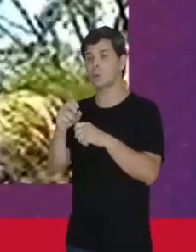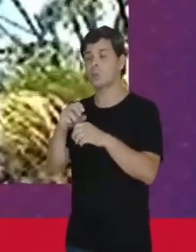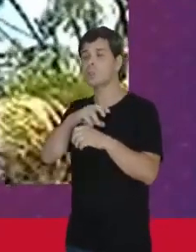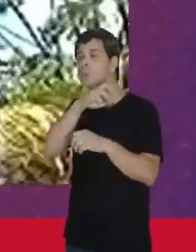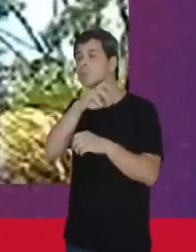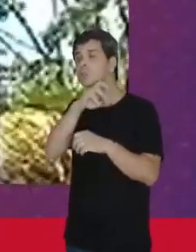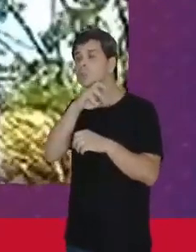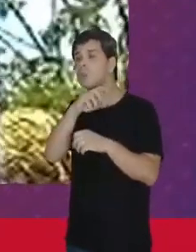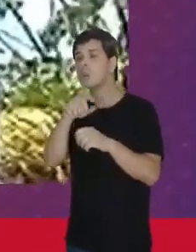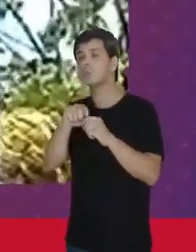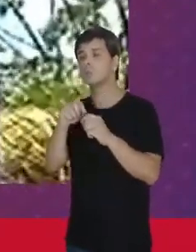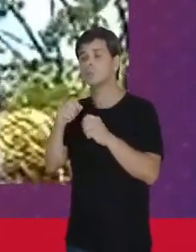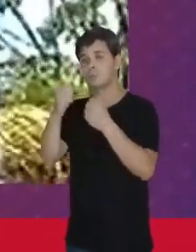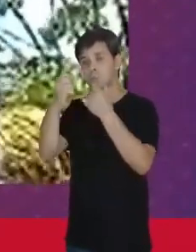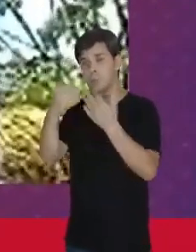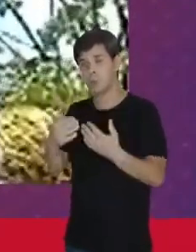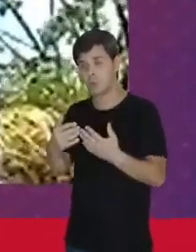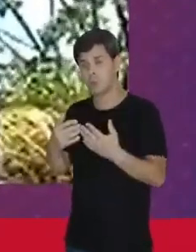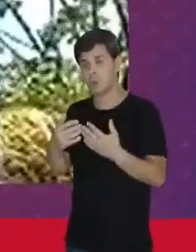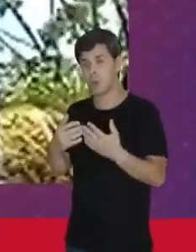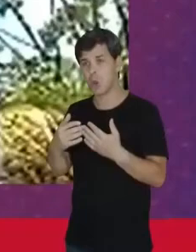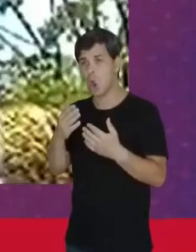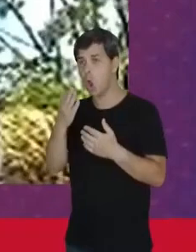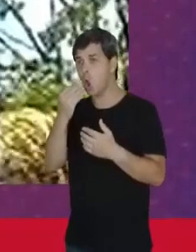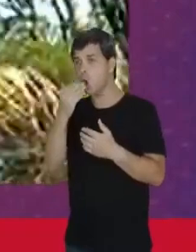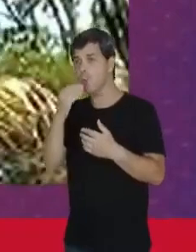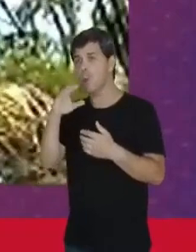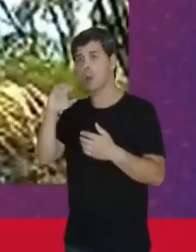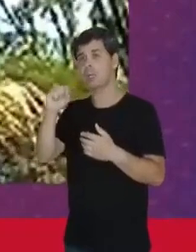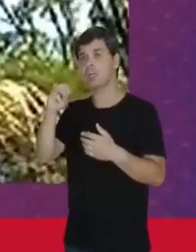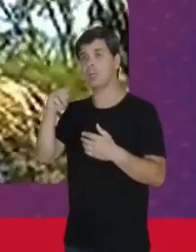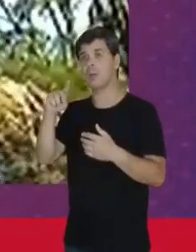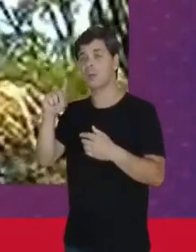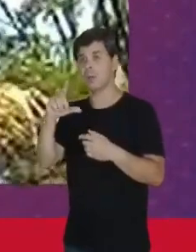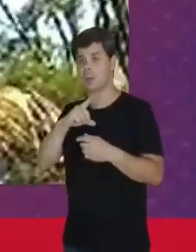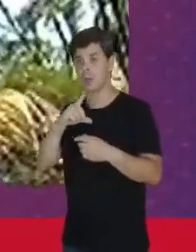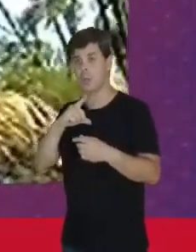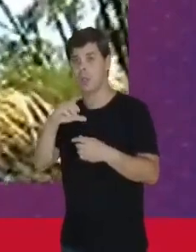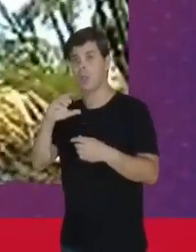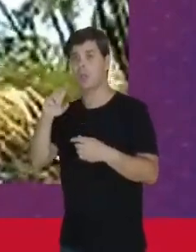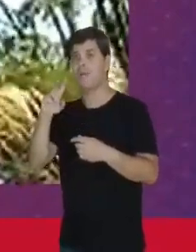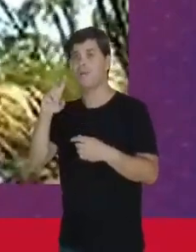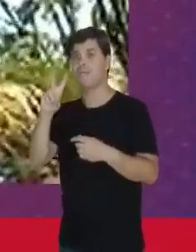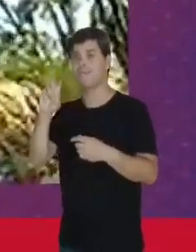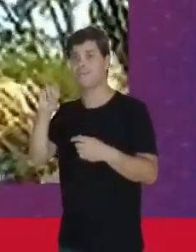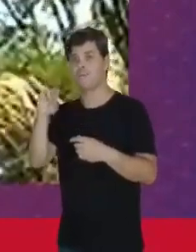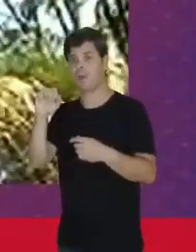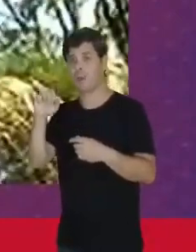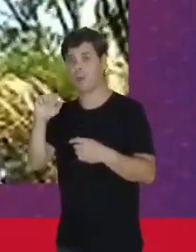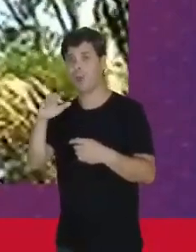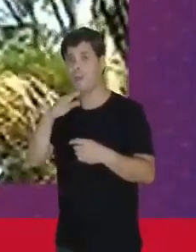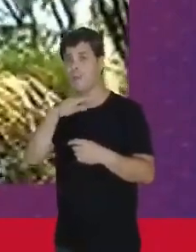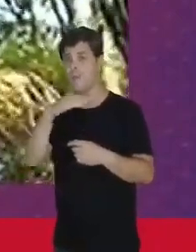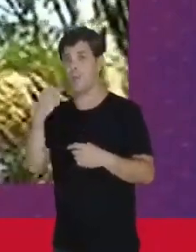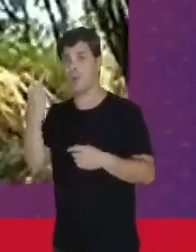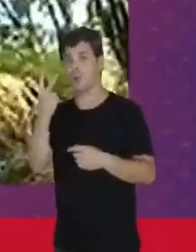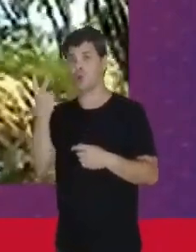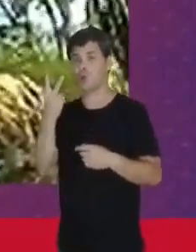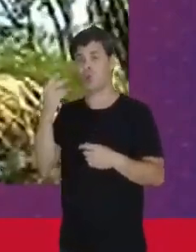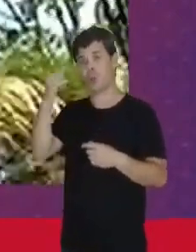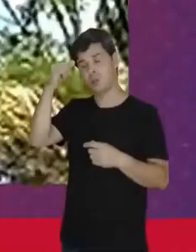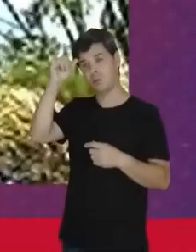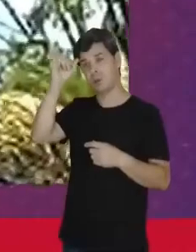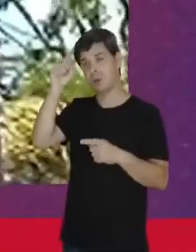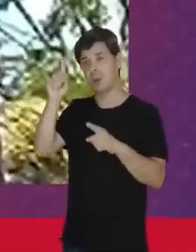porque comeu aquele capim que estava com veneno. Aí morreu 2 vacas minhas e morreu